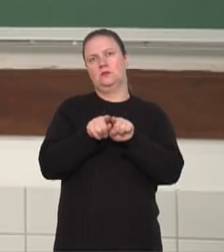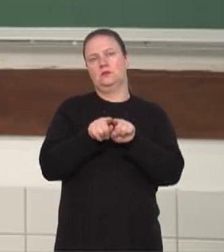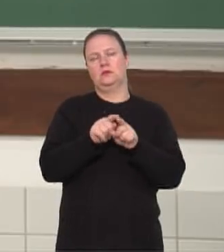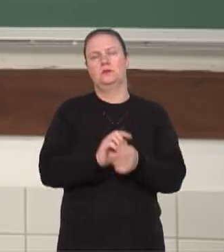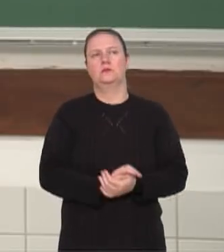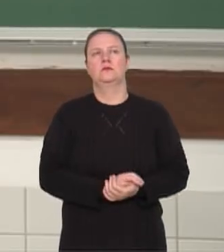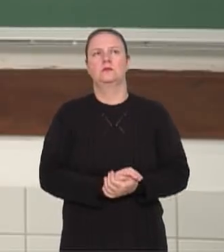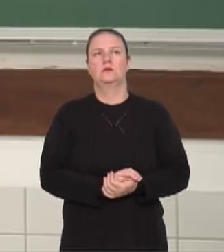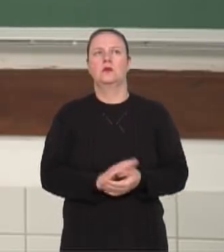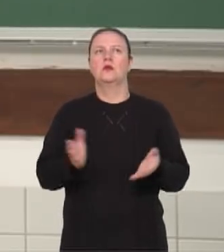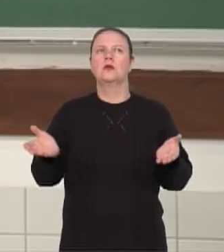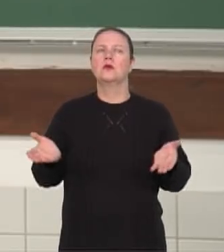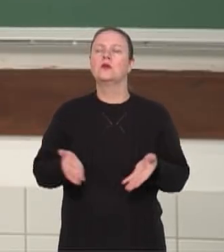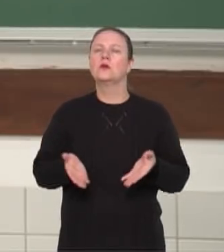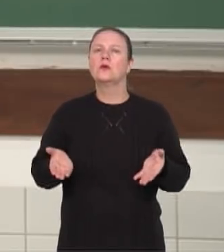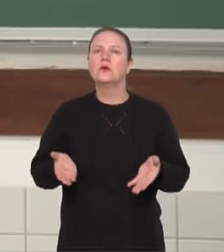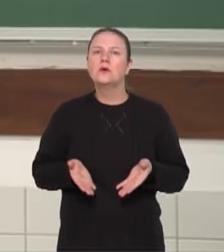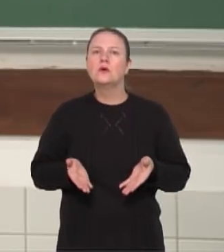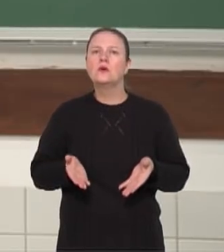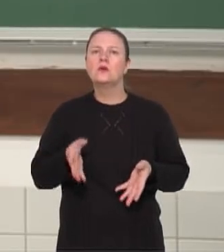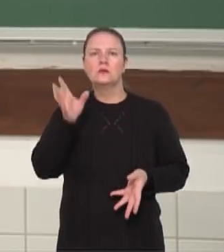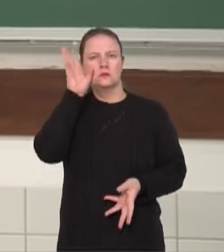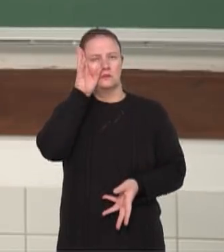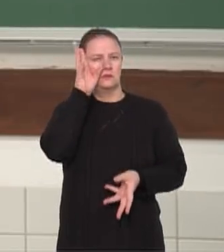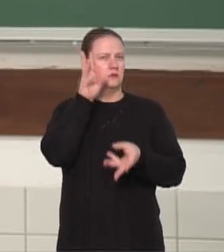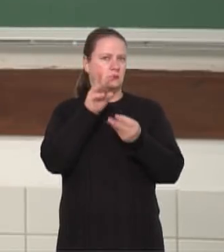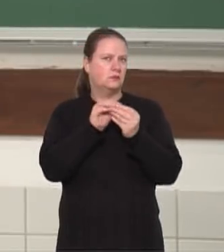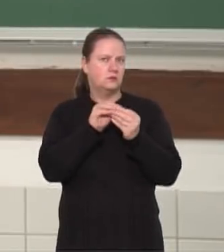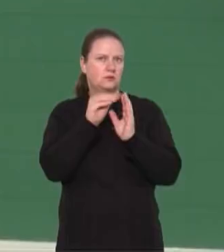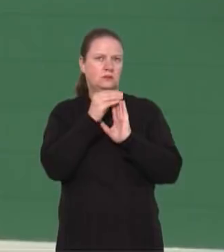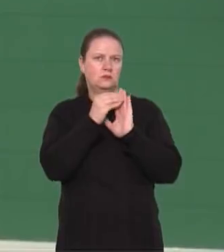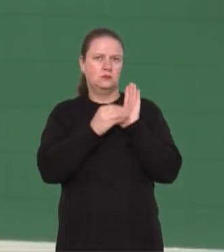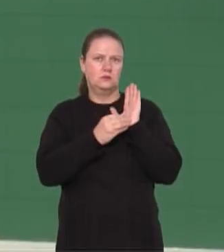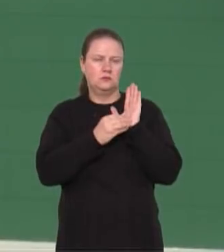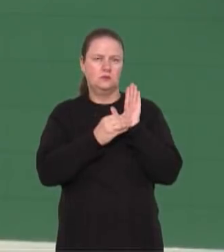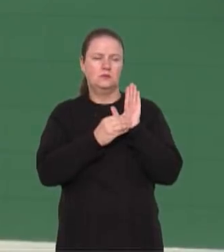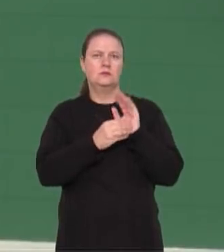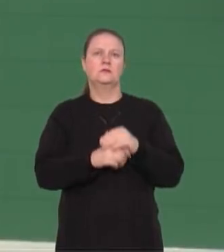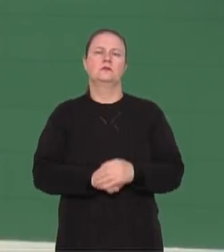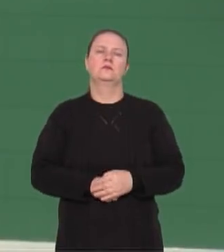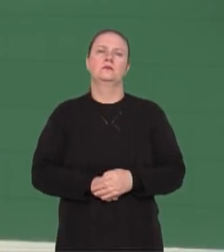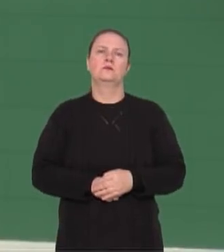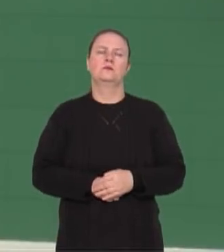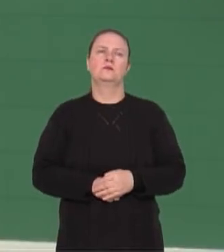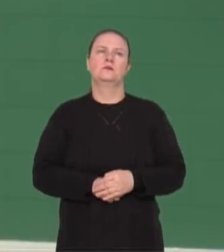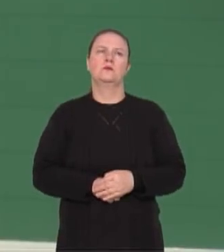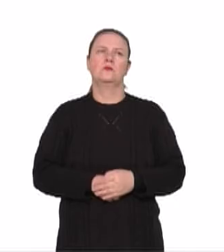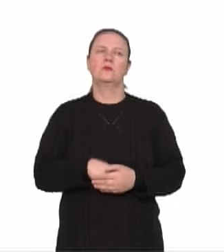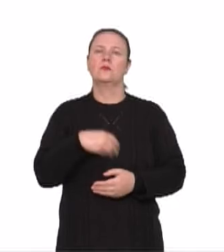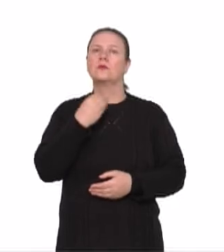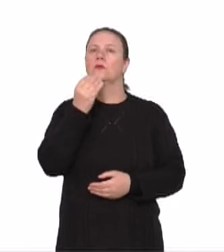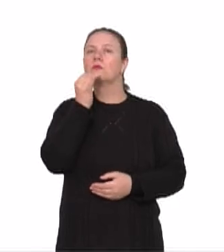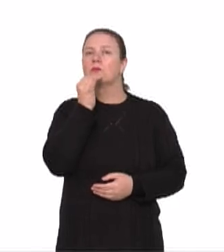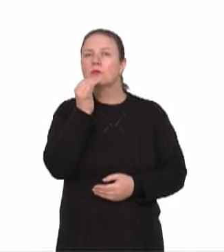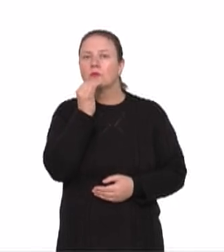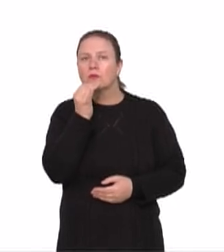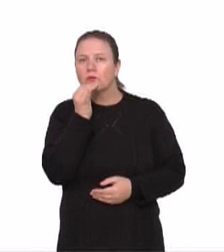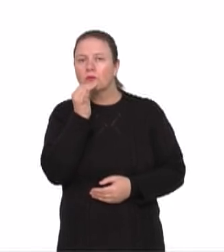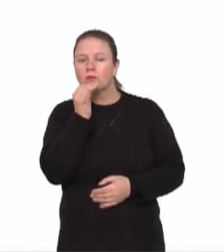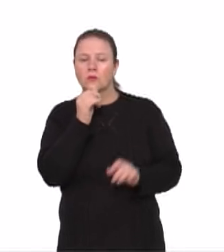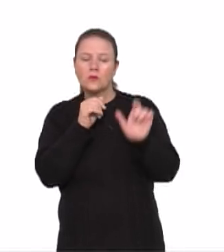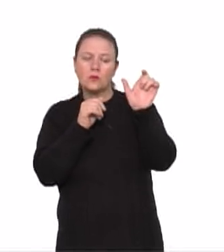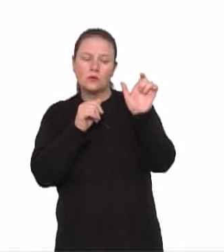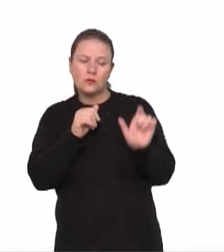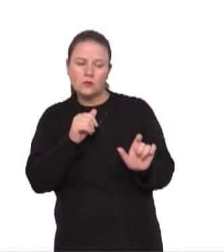vai trabalhar um pouquinho a revisão de alguns conteúdos, como, por exemplo, o sujeito